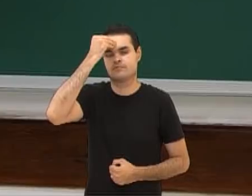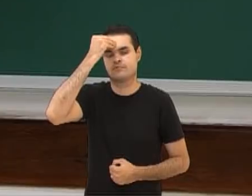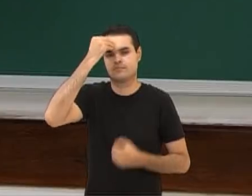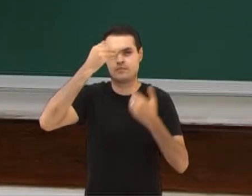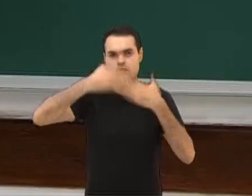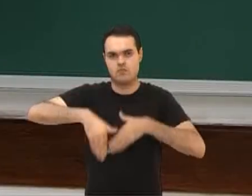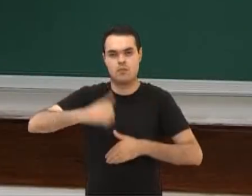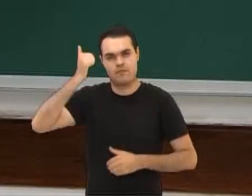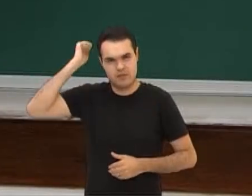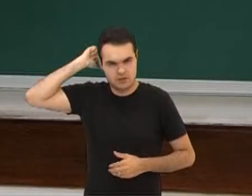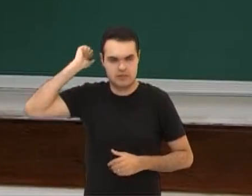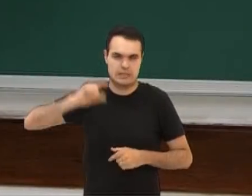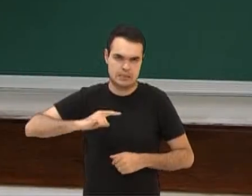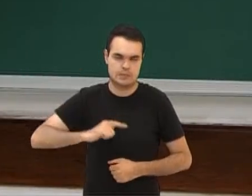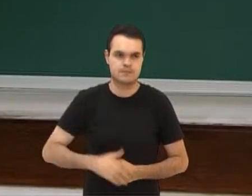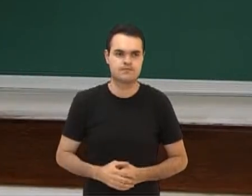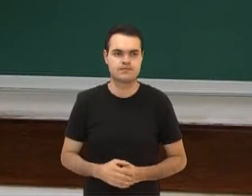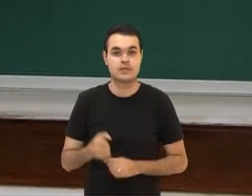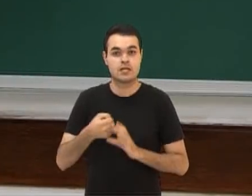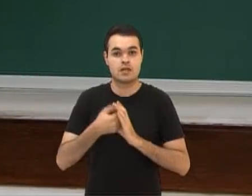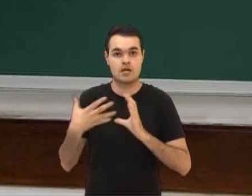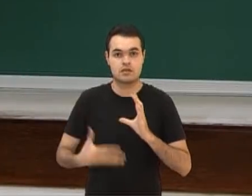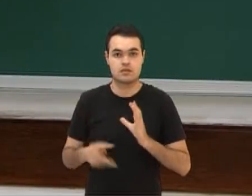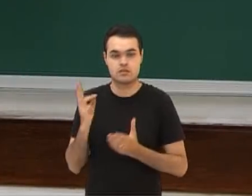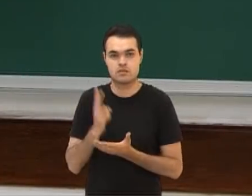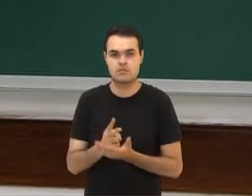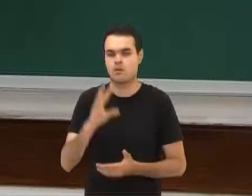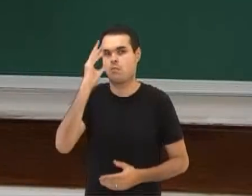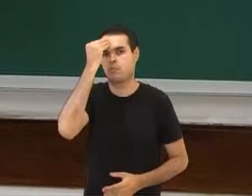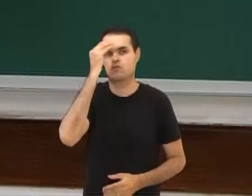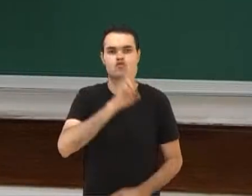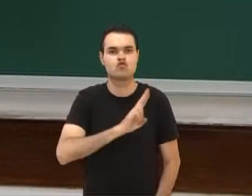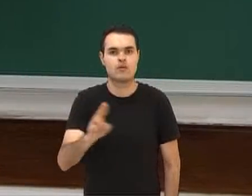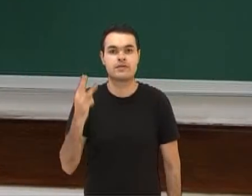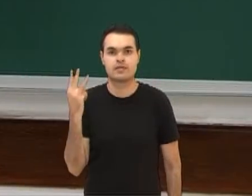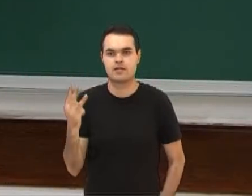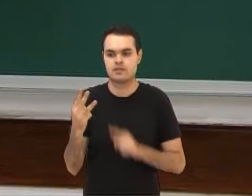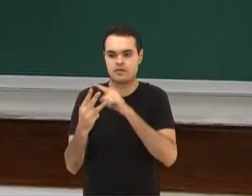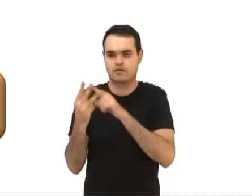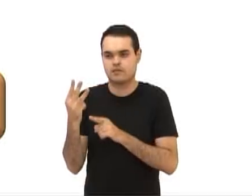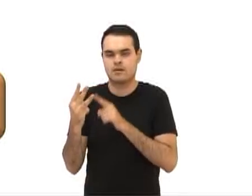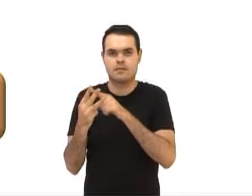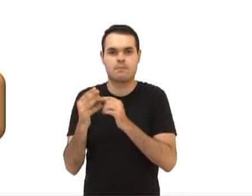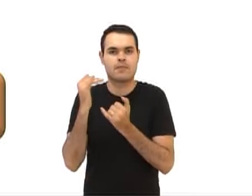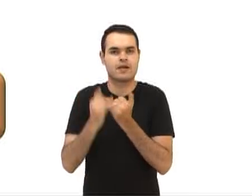lugar. Características. Nunca mais você vai esquecer que parece o cabelo de uma senhora